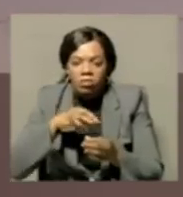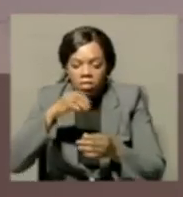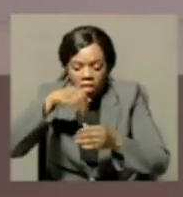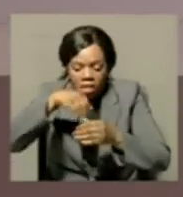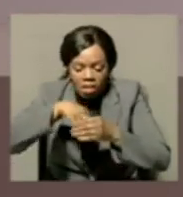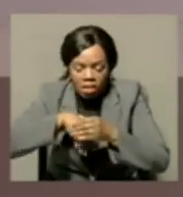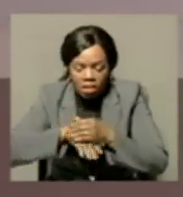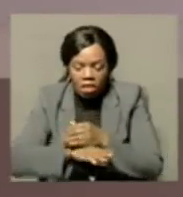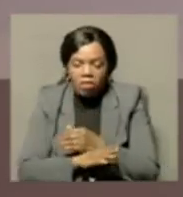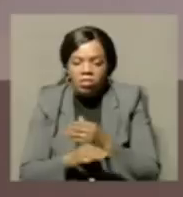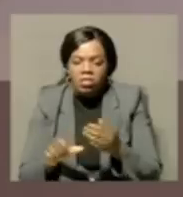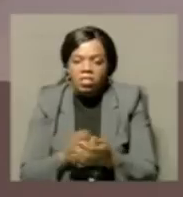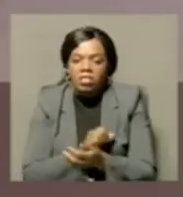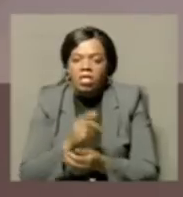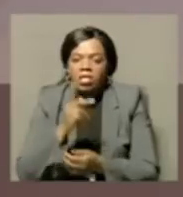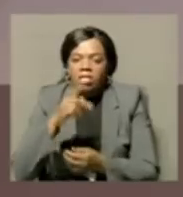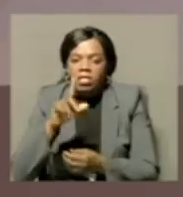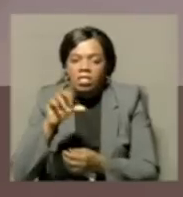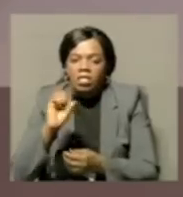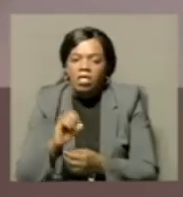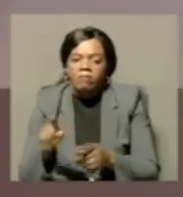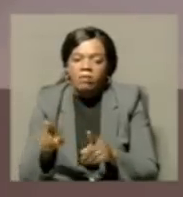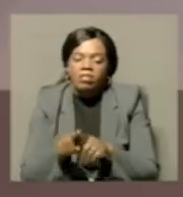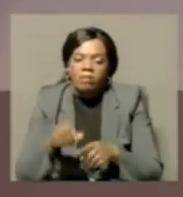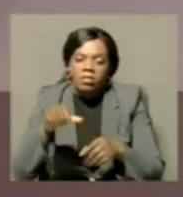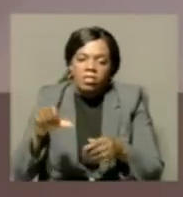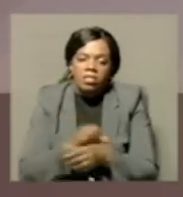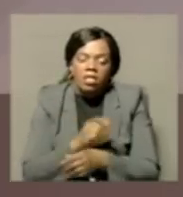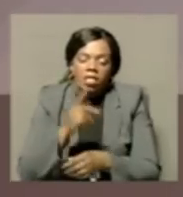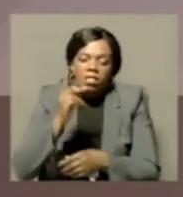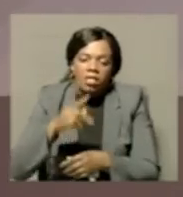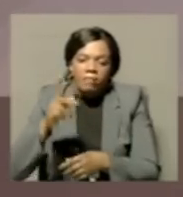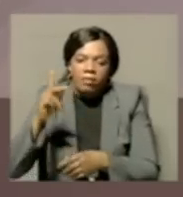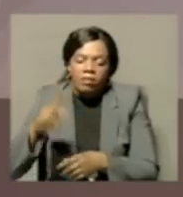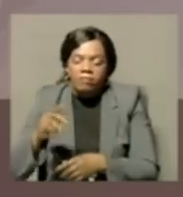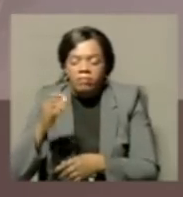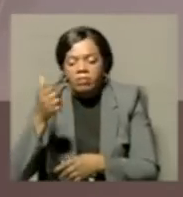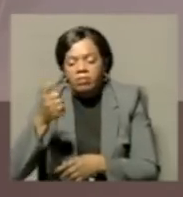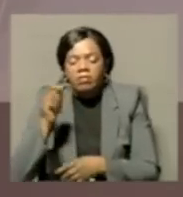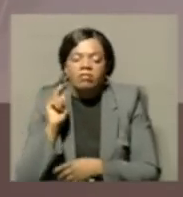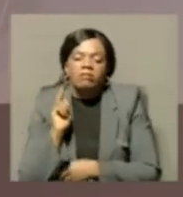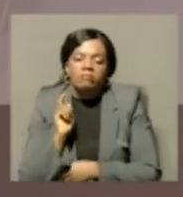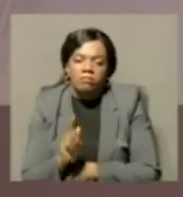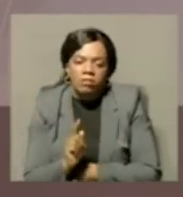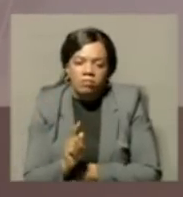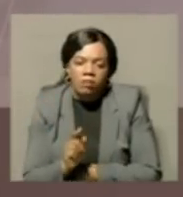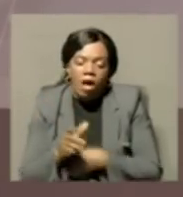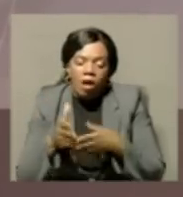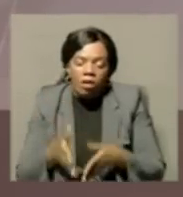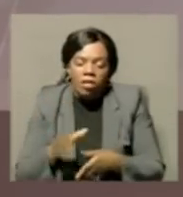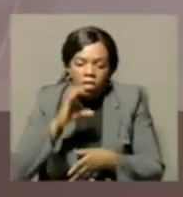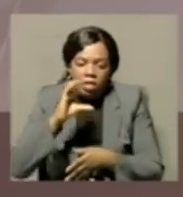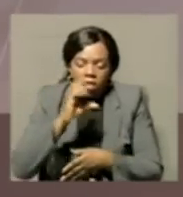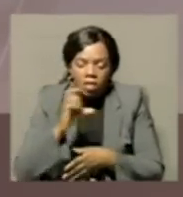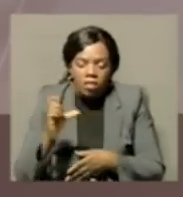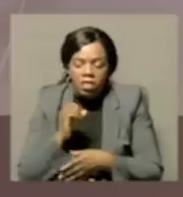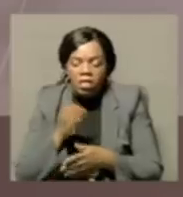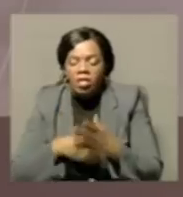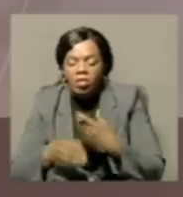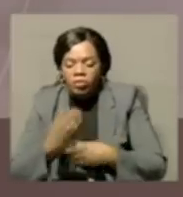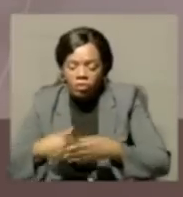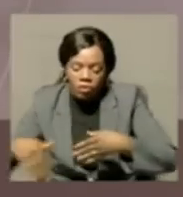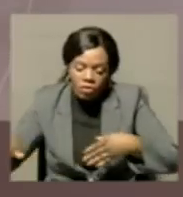do Quilamba e Capacapa 5000. No Kazenga, a medida abrange a Rua Angola Quilonge em toda